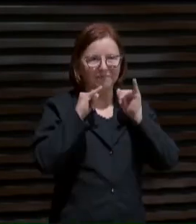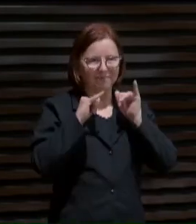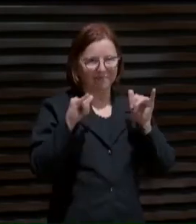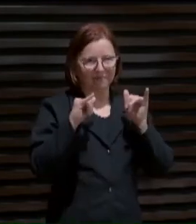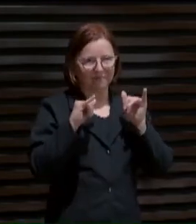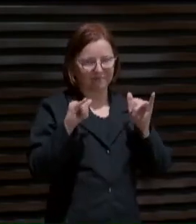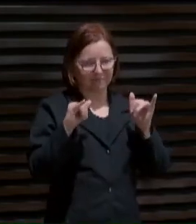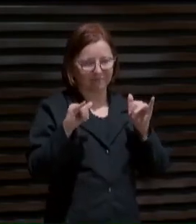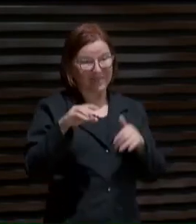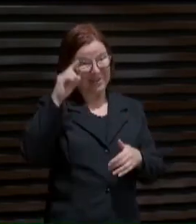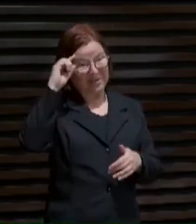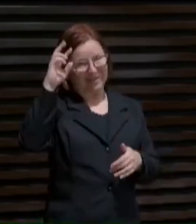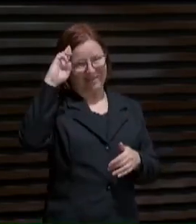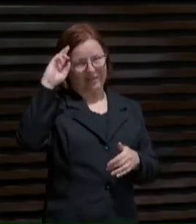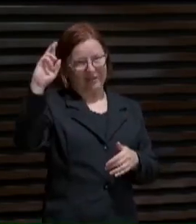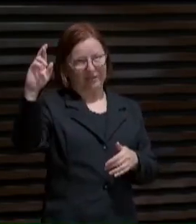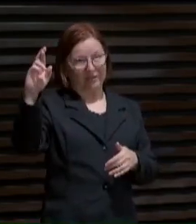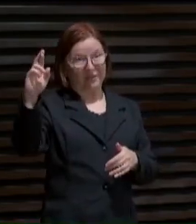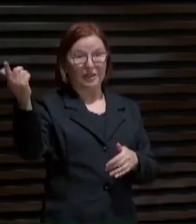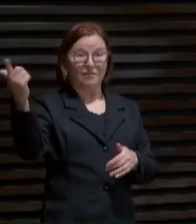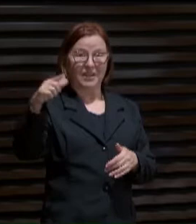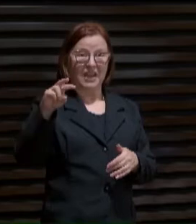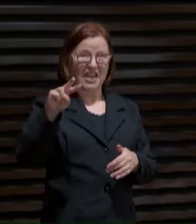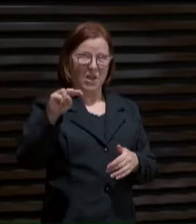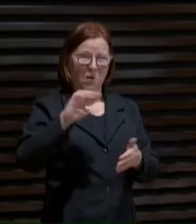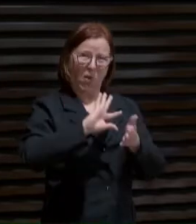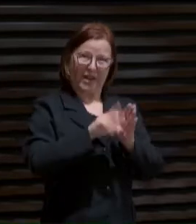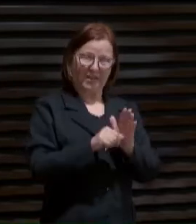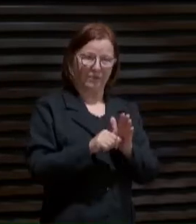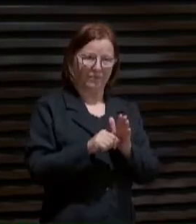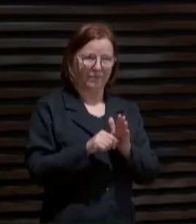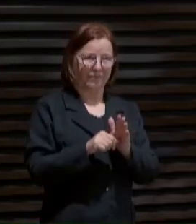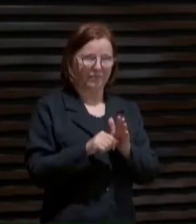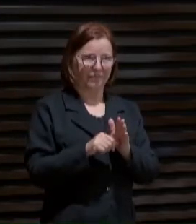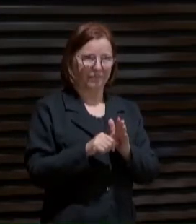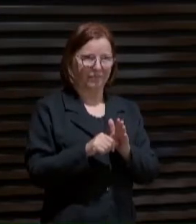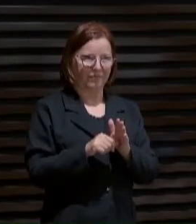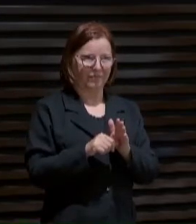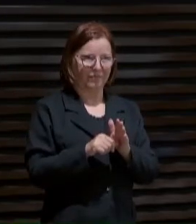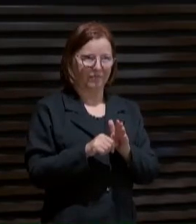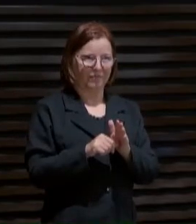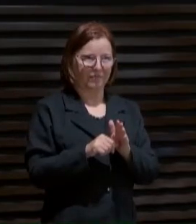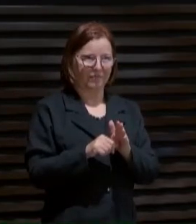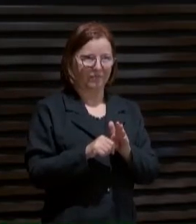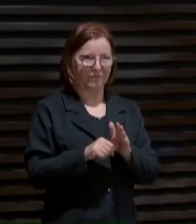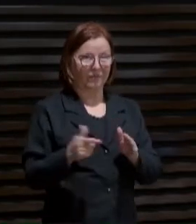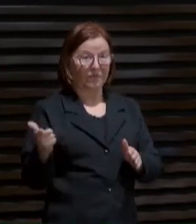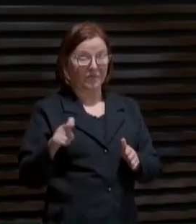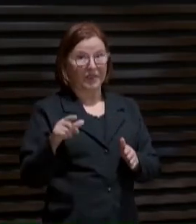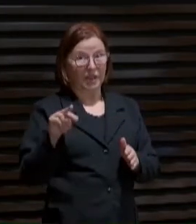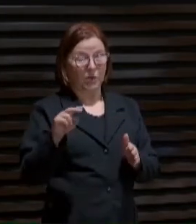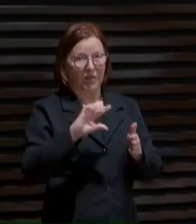o dia do Senhor ele virá como ladrão E aí virá entretanto como ladrão